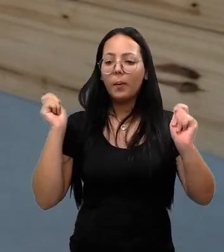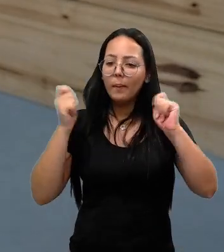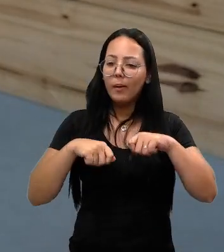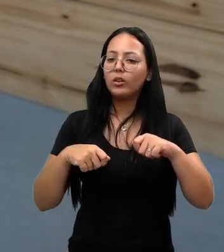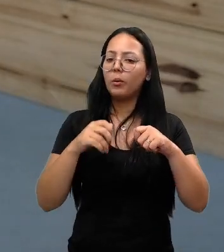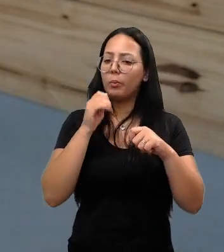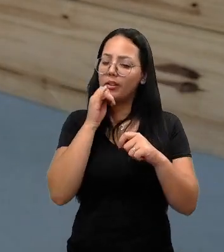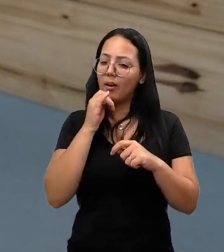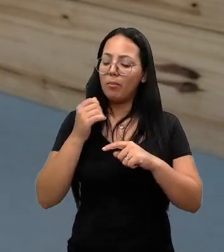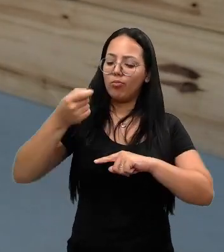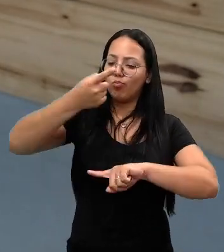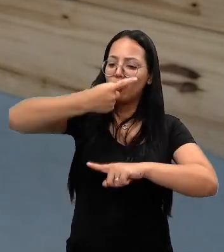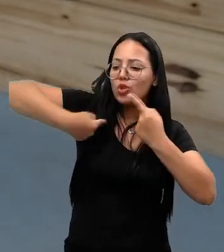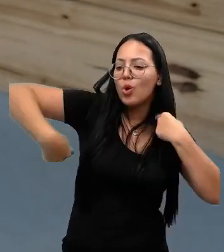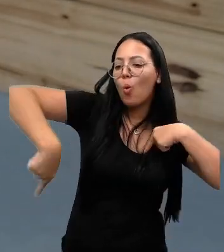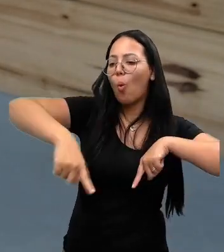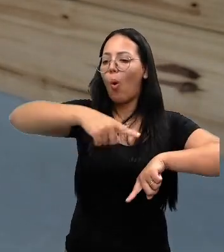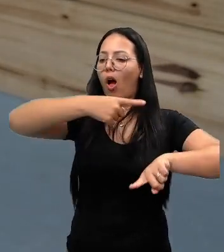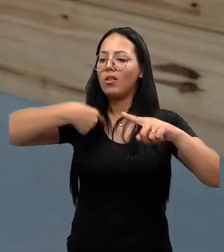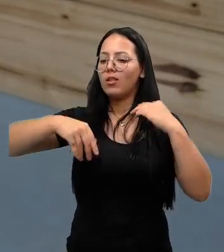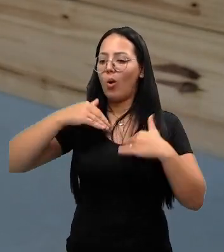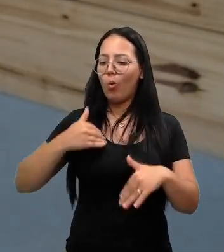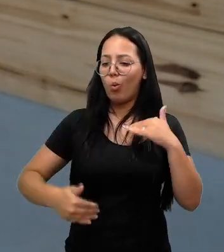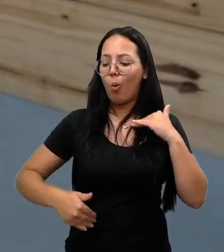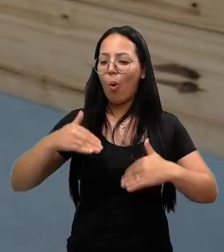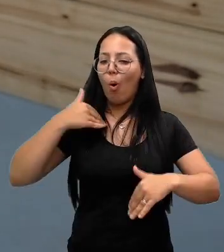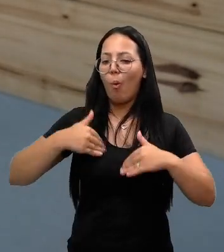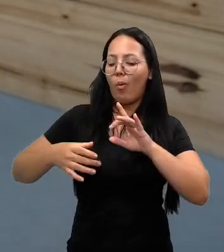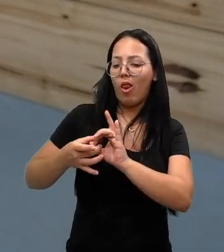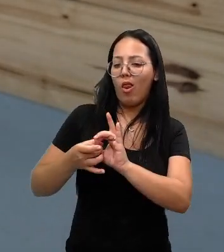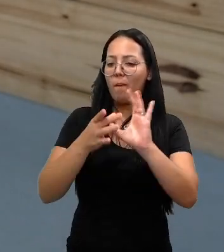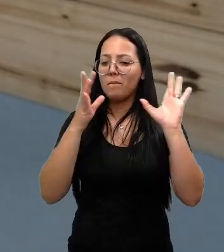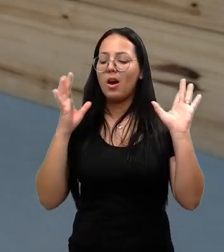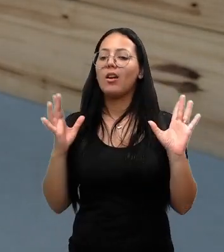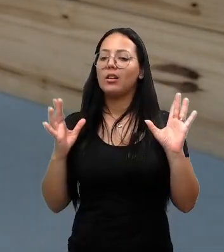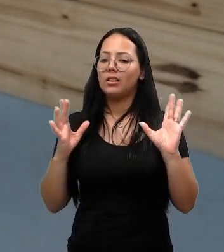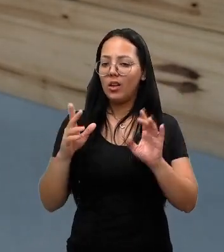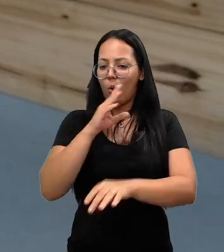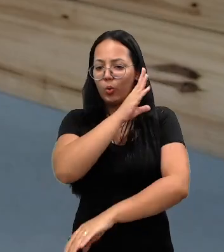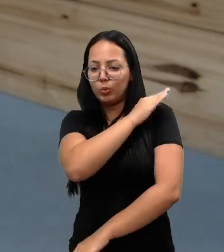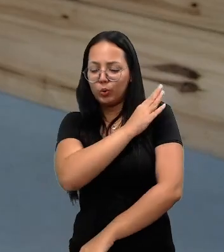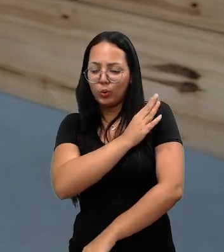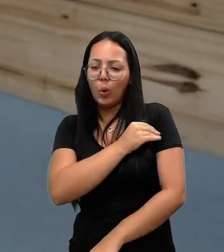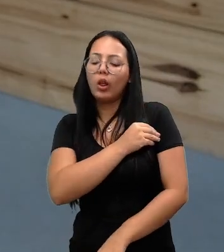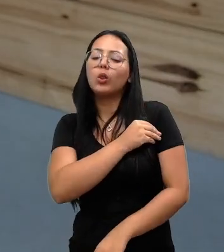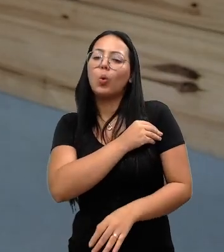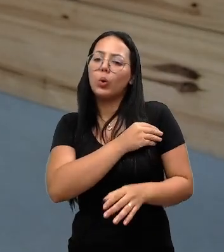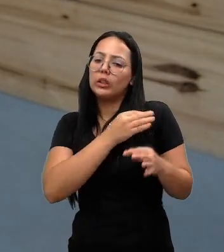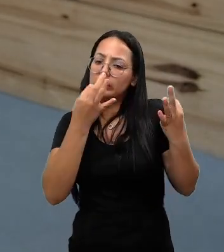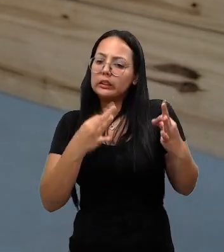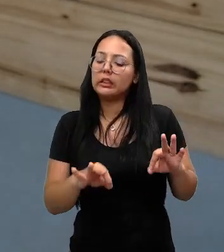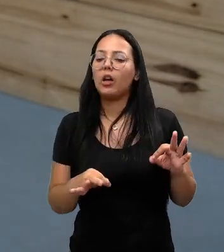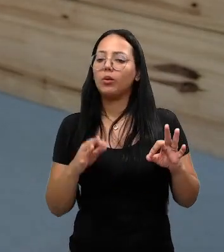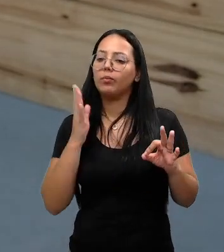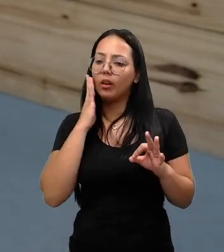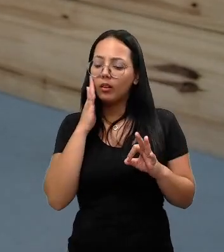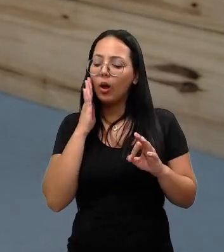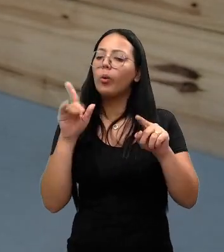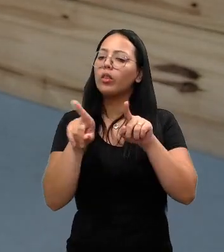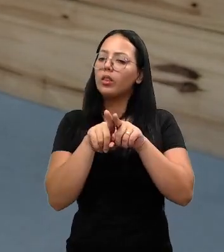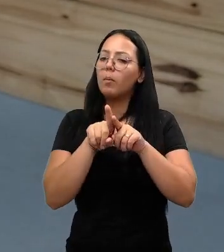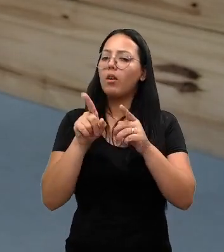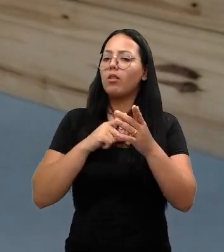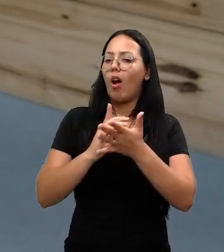a circulação, né, a liberação da nossa musculatura da forma correta. Existem